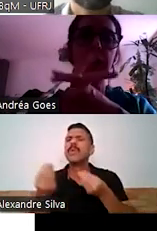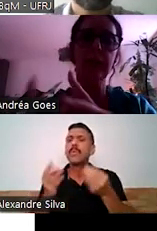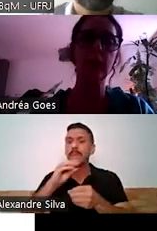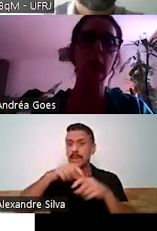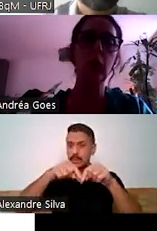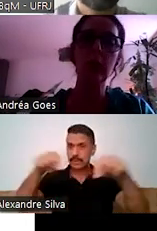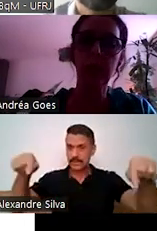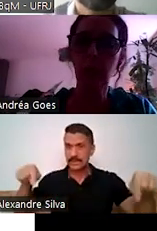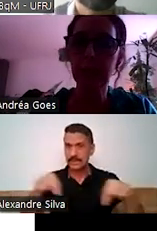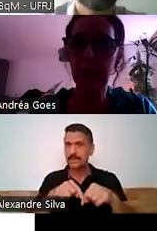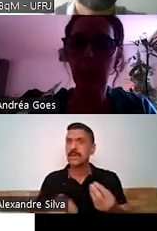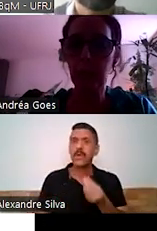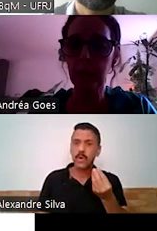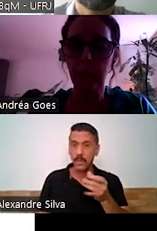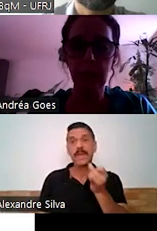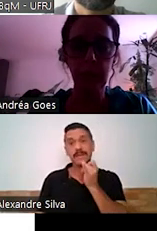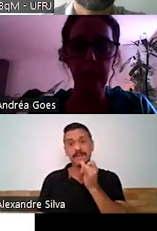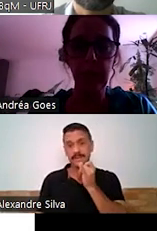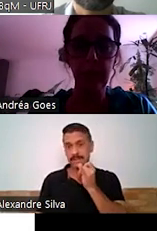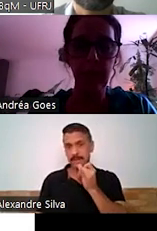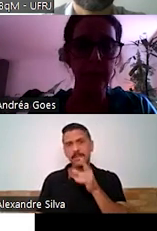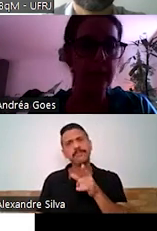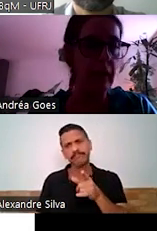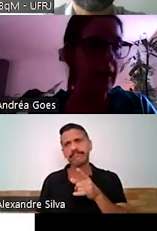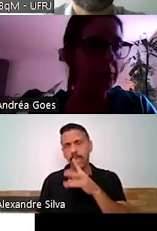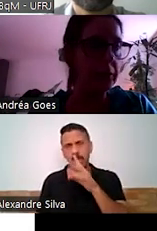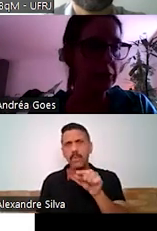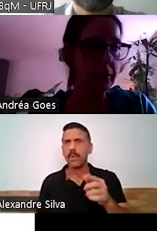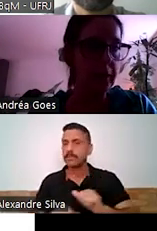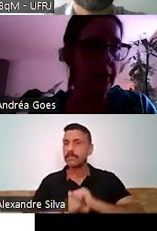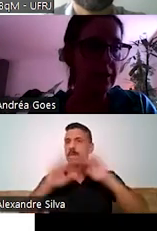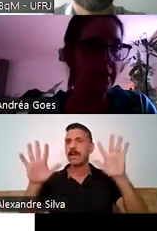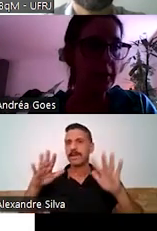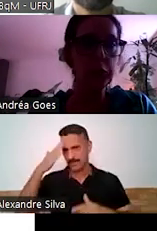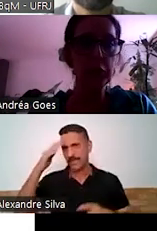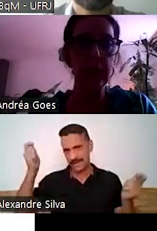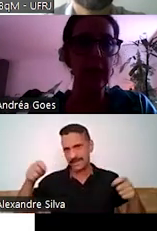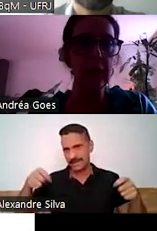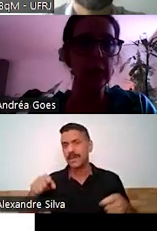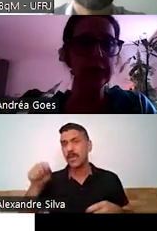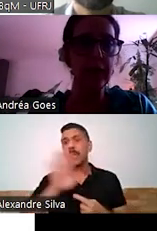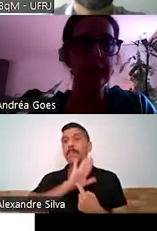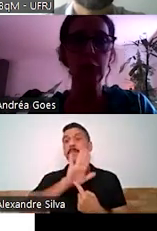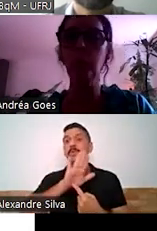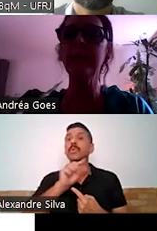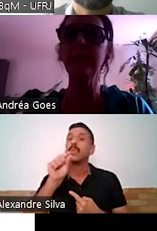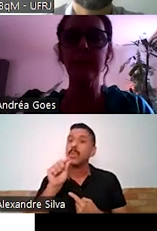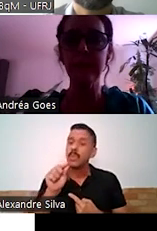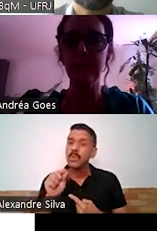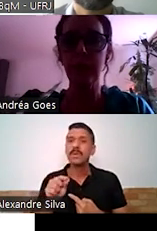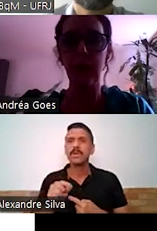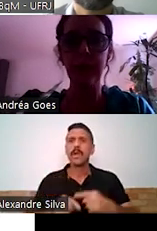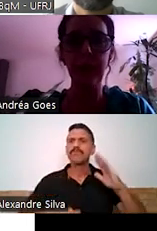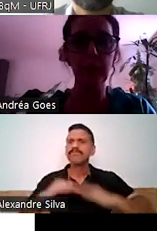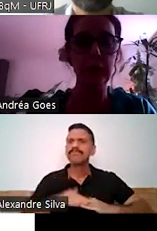aula? Então, eu coloco aqui um exemplo, eu acho que é bem claro isso para mostrar a coisa da